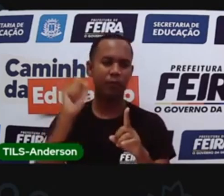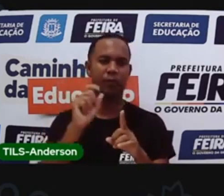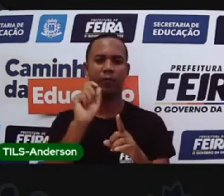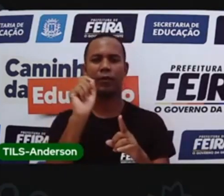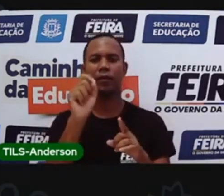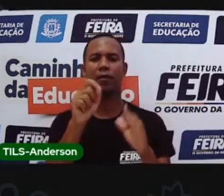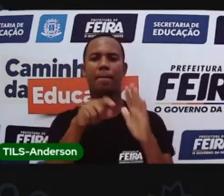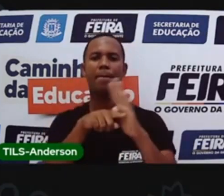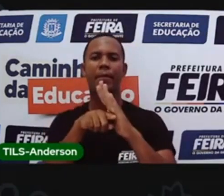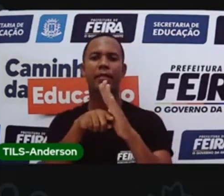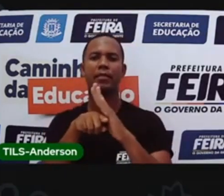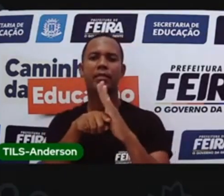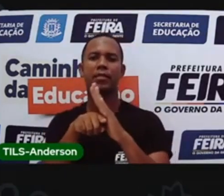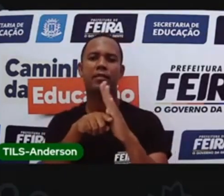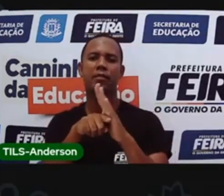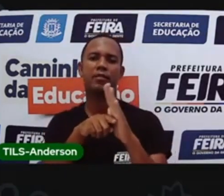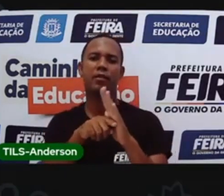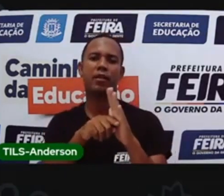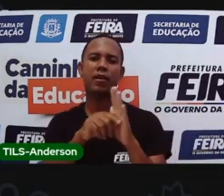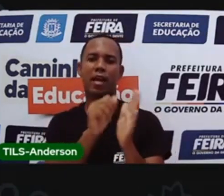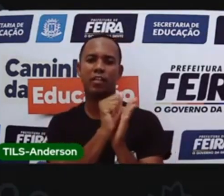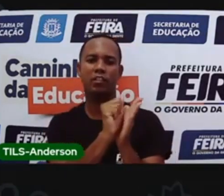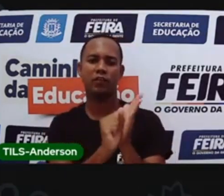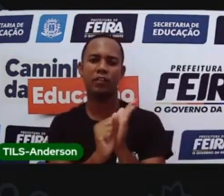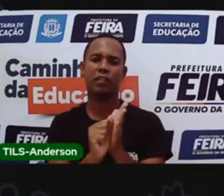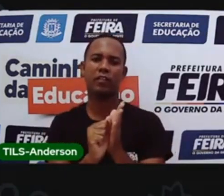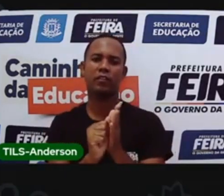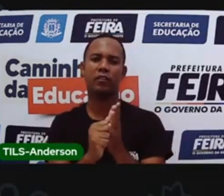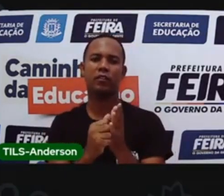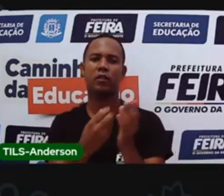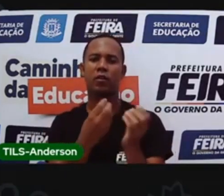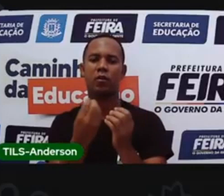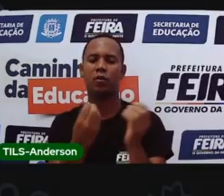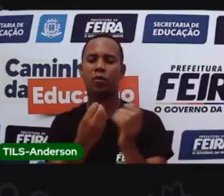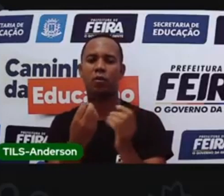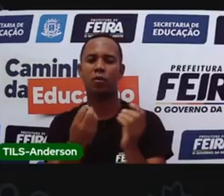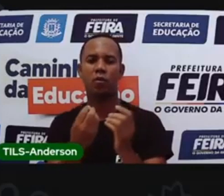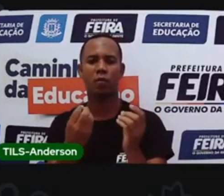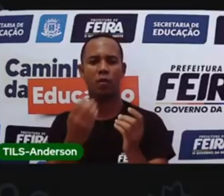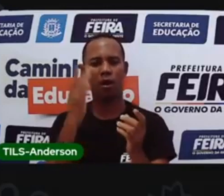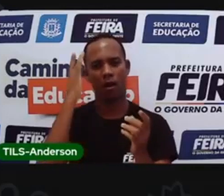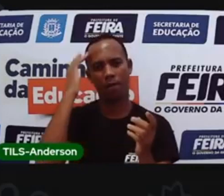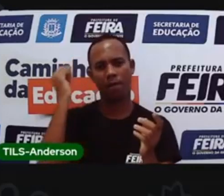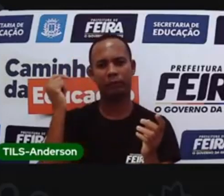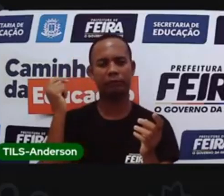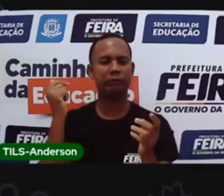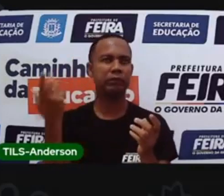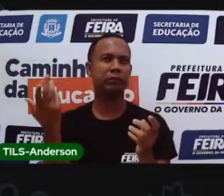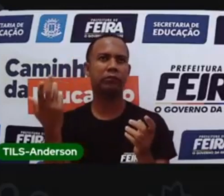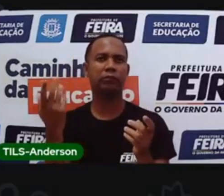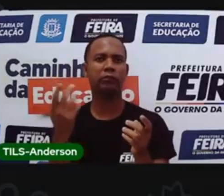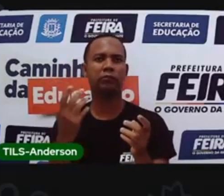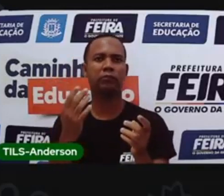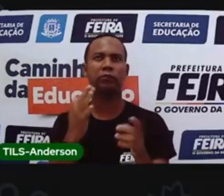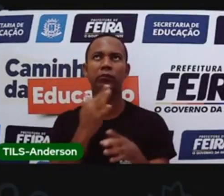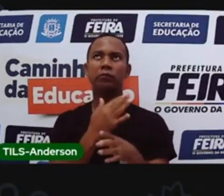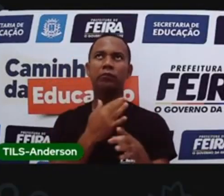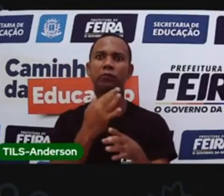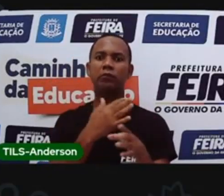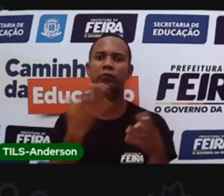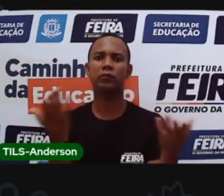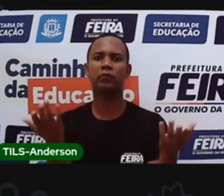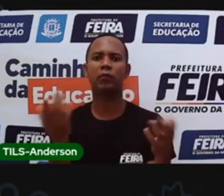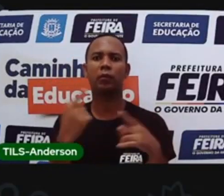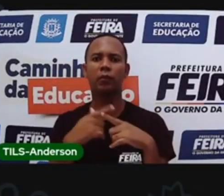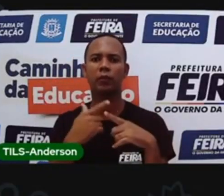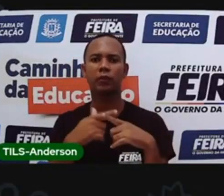para vocês pesquisar e descobrir, contar aí de alguma forma lúdica, diferente para Pro Maria,